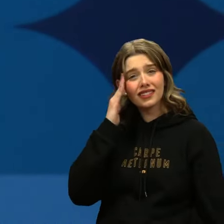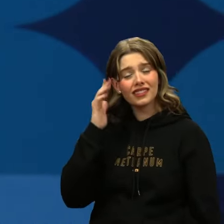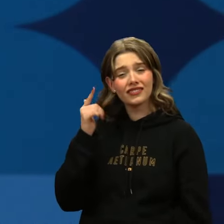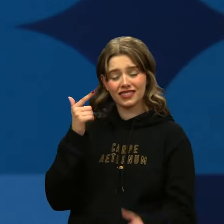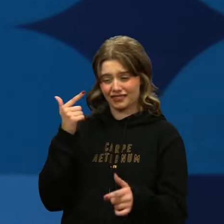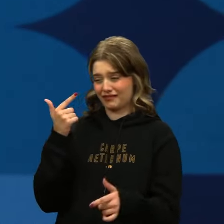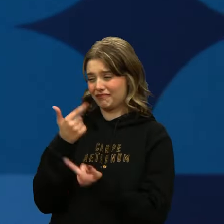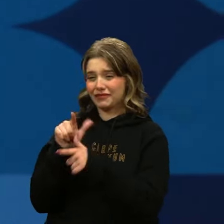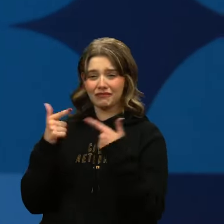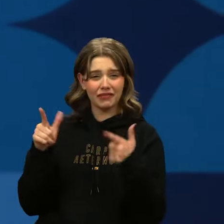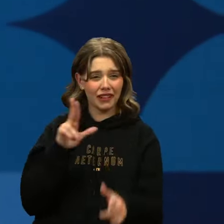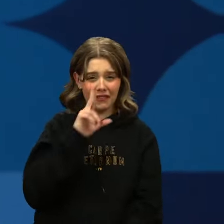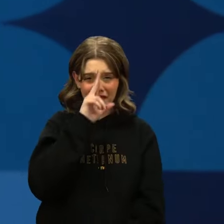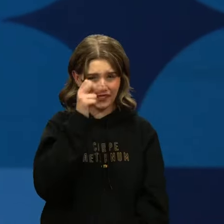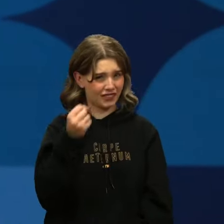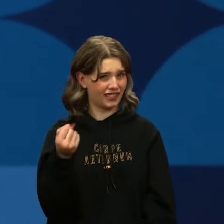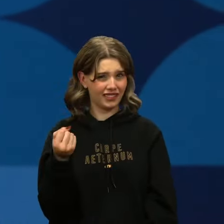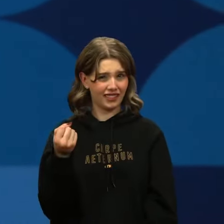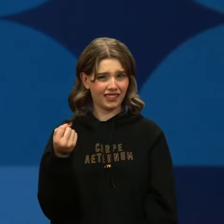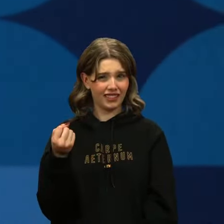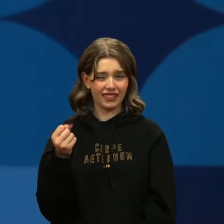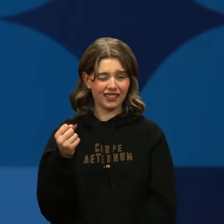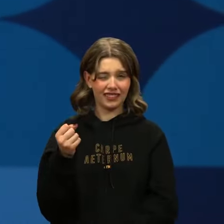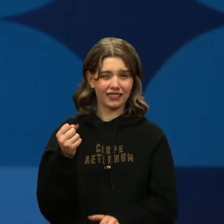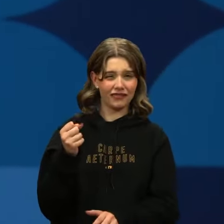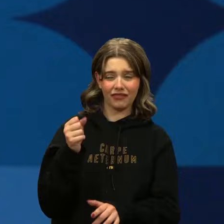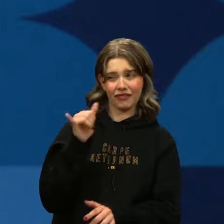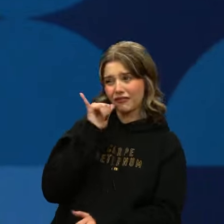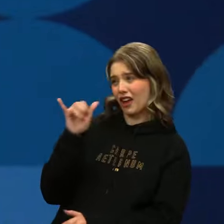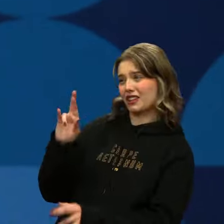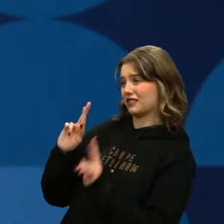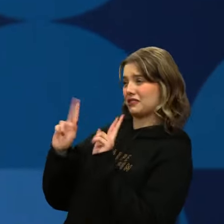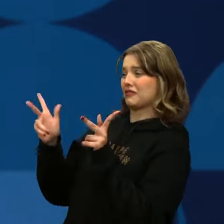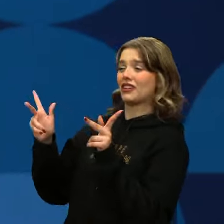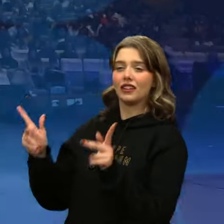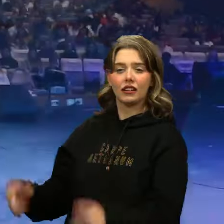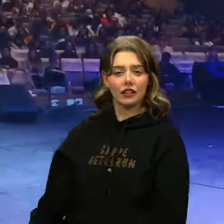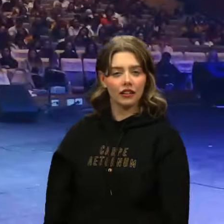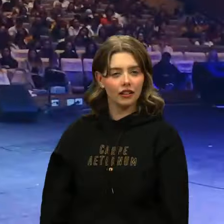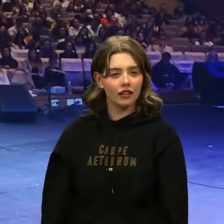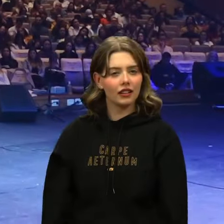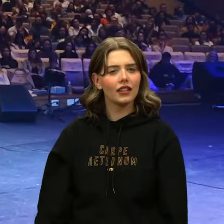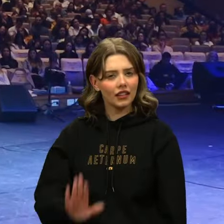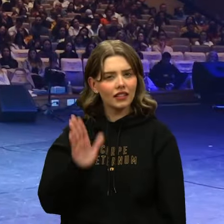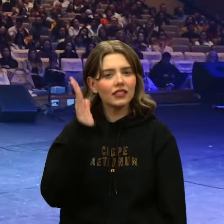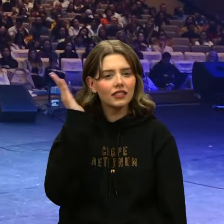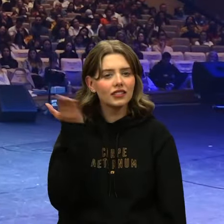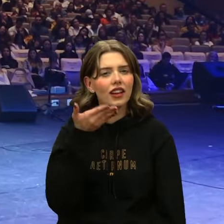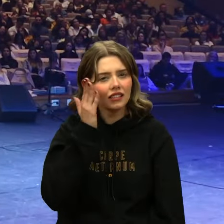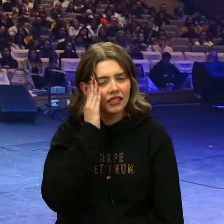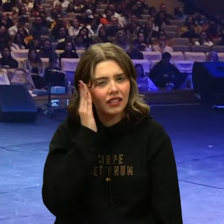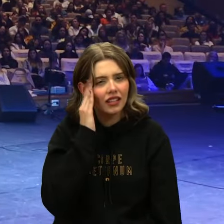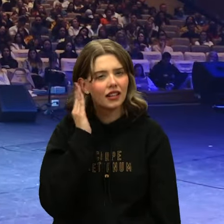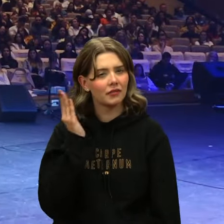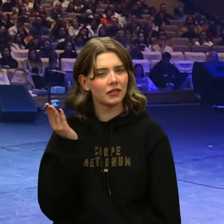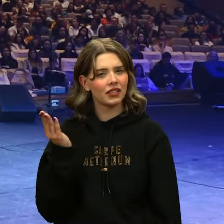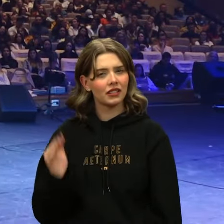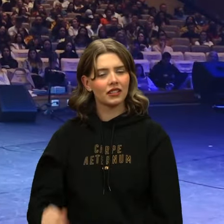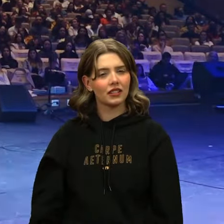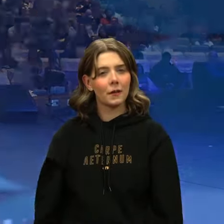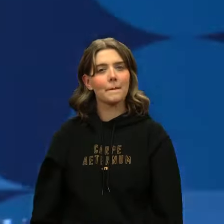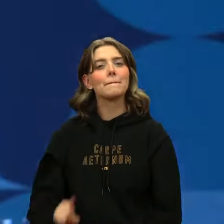força. Jesus não nega. Jesus sabe que talvez humanamente o potencial dessa igreja era pequeno. Mas